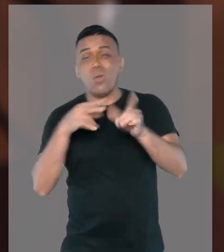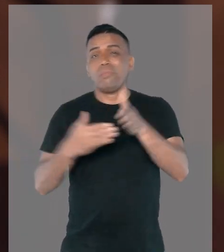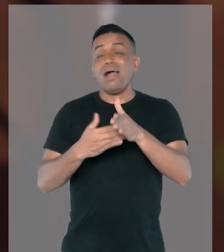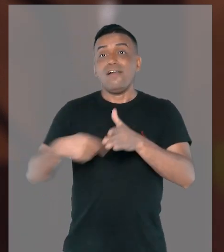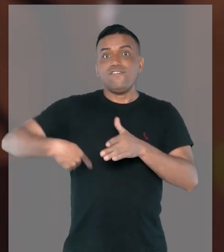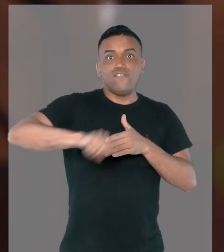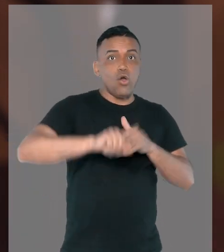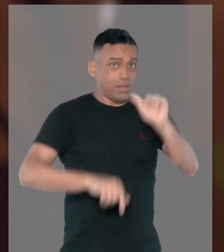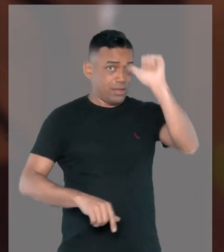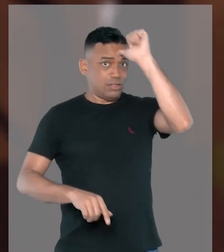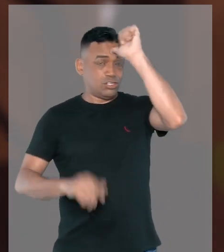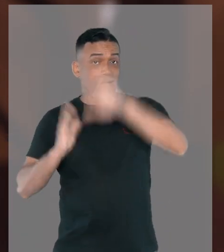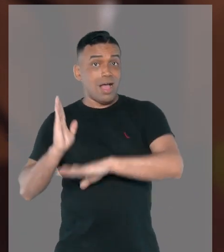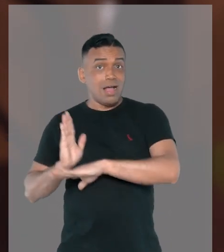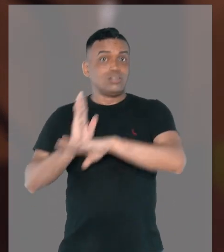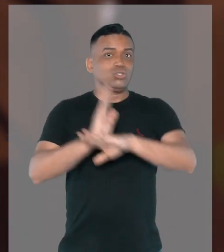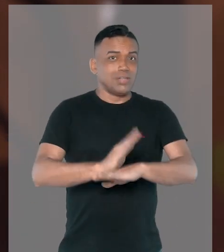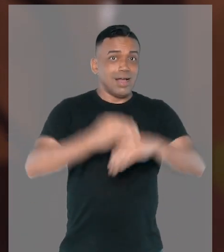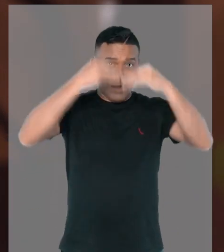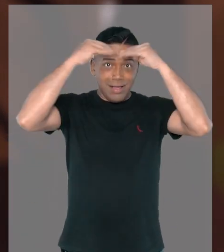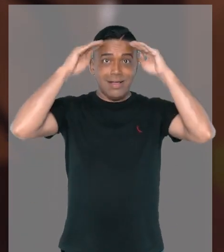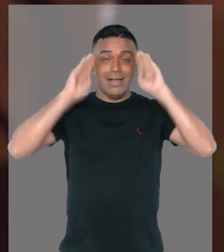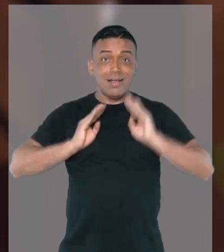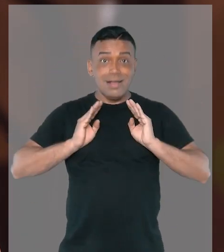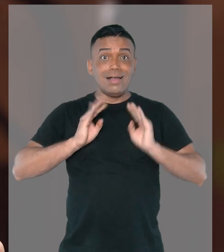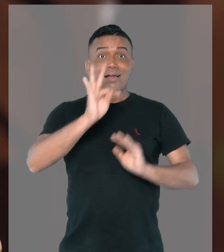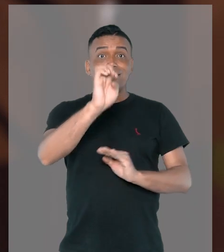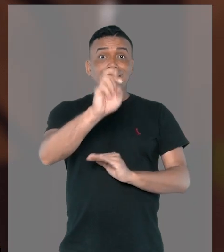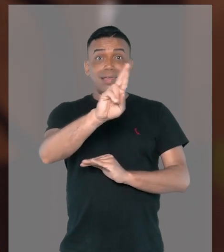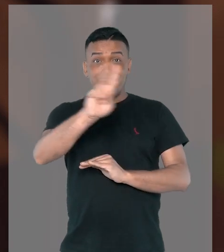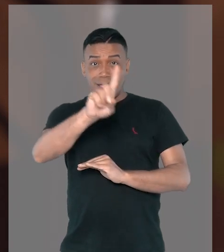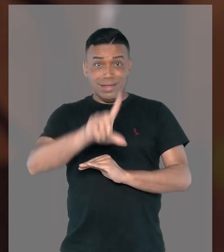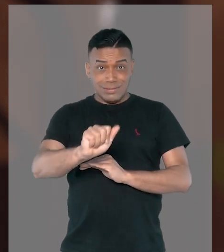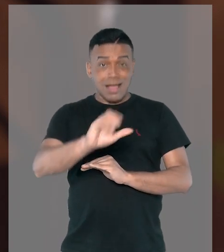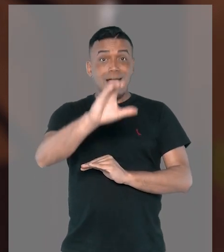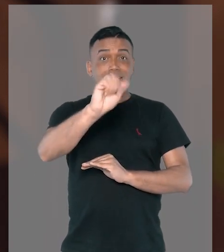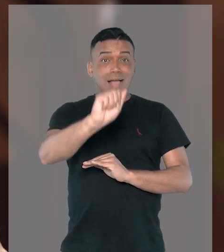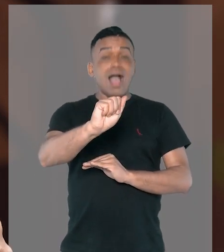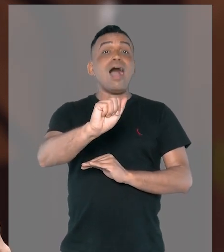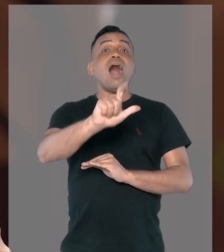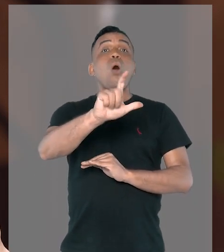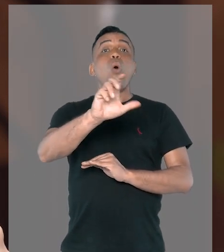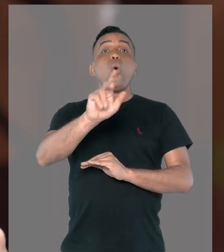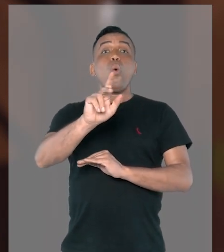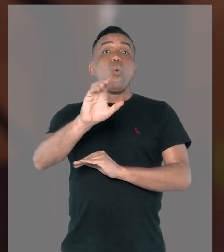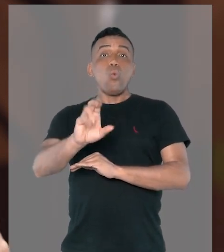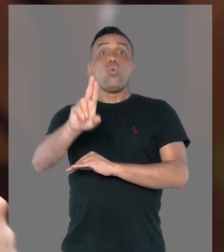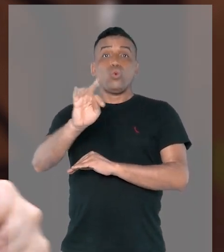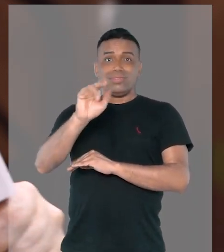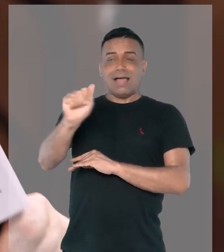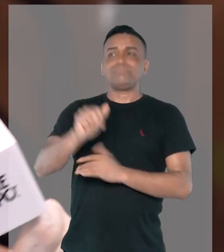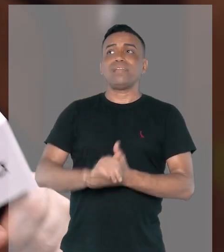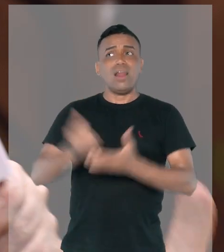Índia ajudar a Madre Teresa de Calcutá. E tem alguns episódios interessantes que ela nos contava, que ela